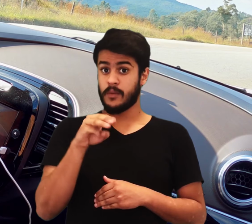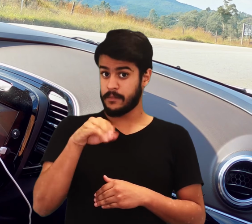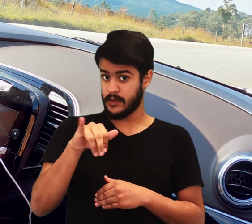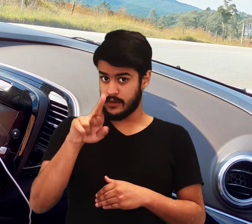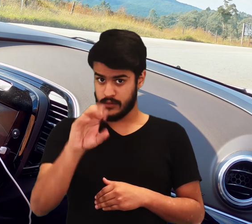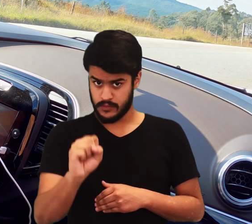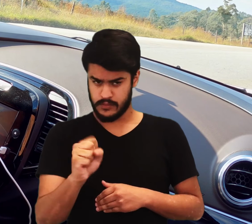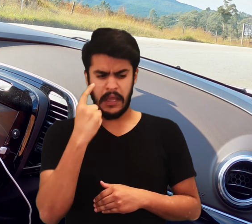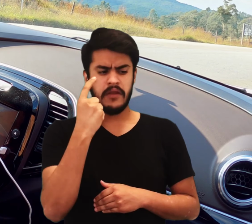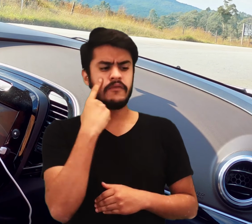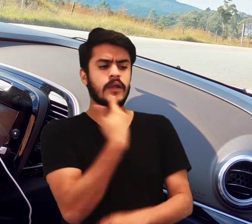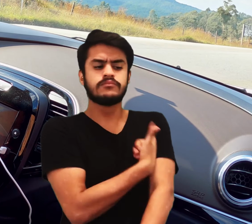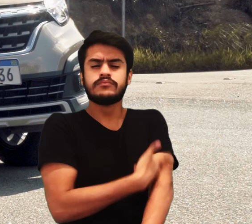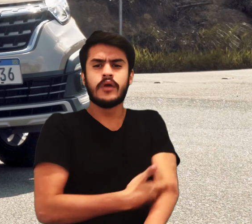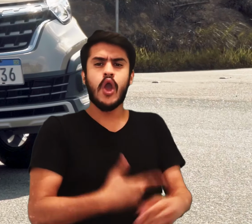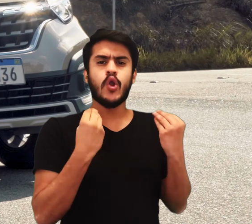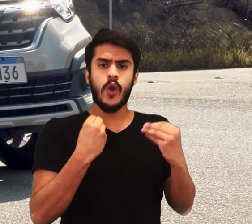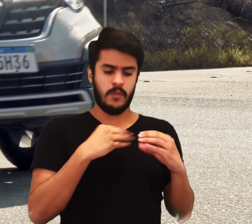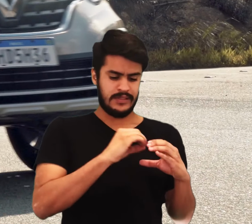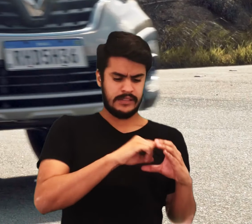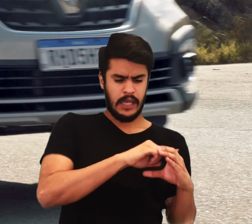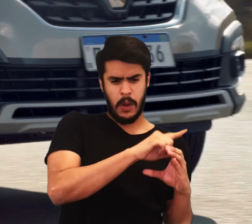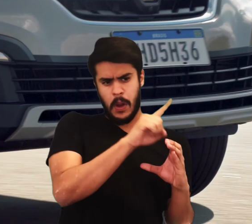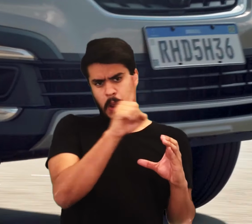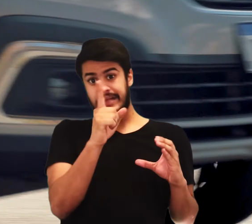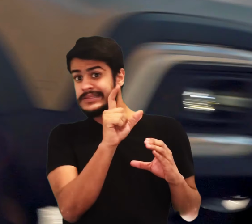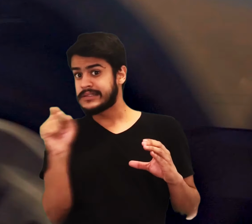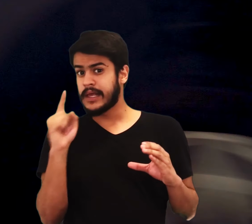comportamento um pouquinho mais in natura. Vamos ver o 0 a 100 dele.